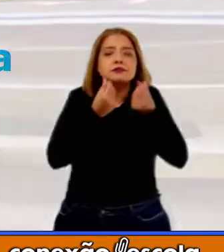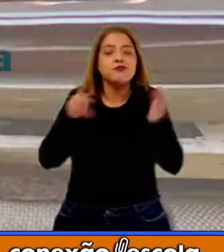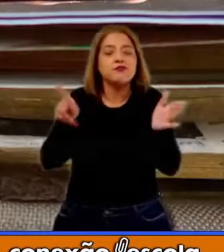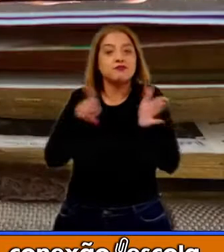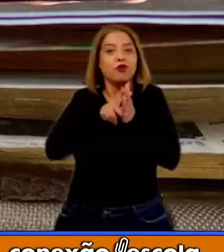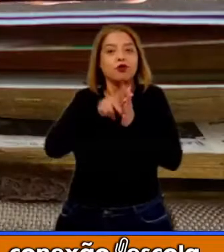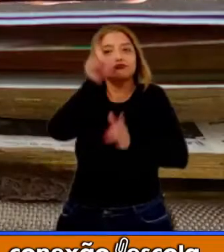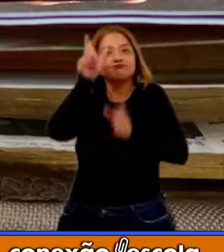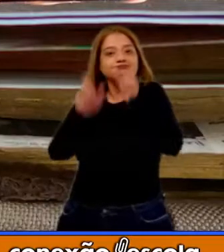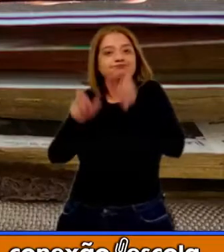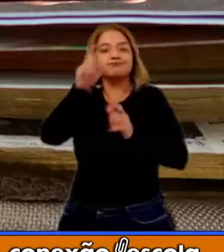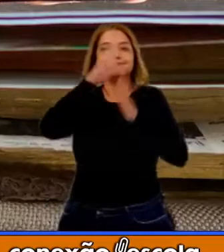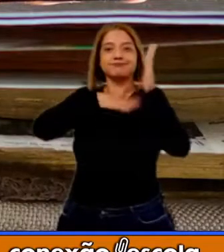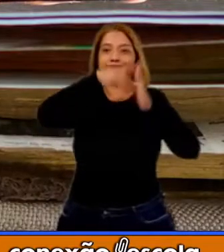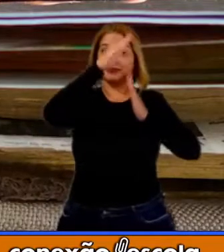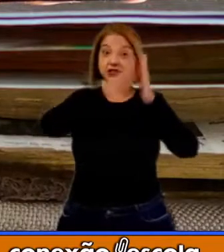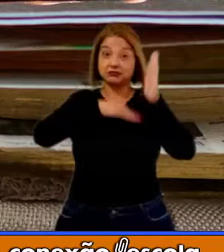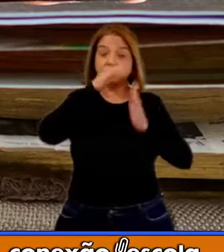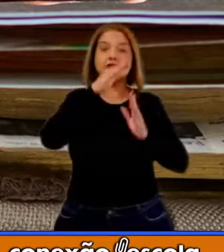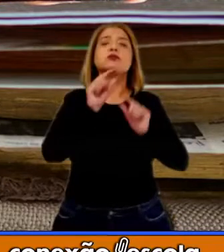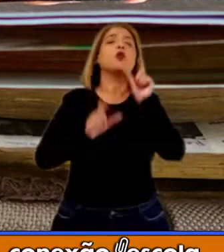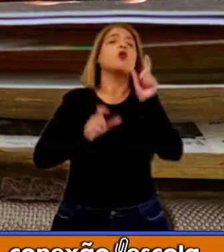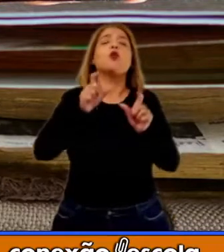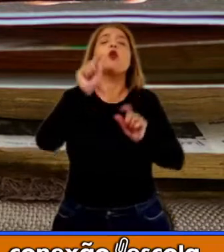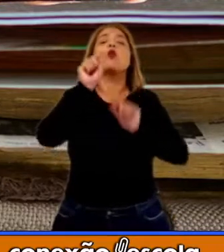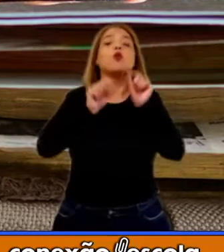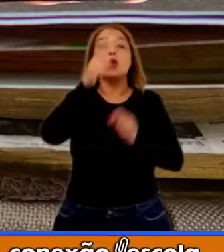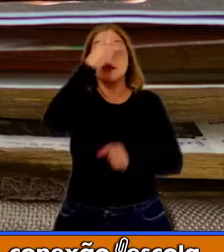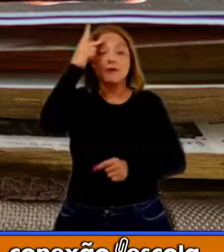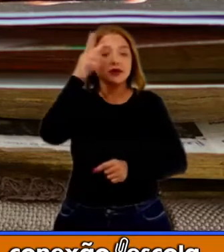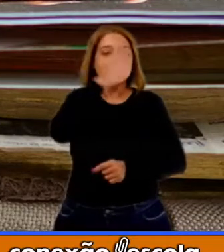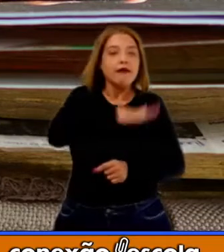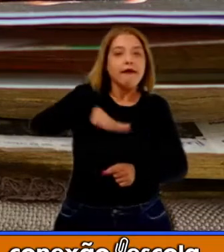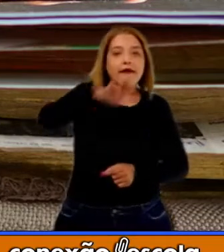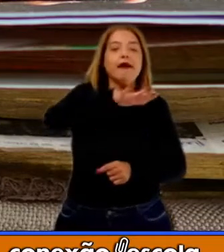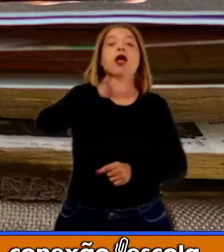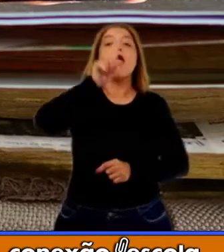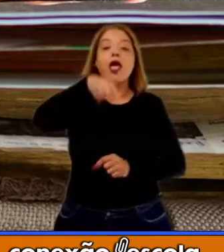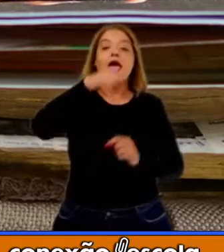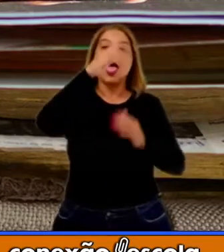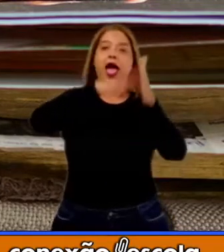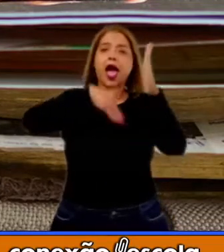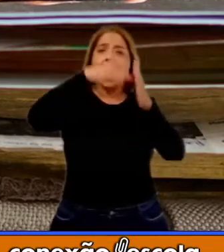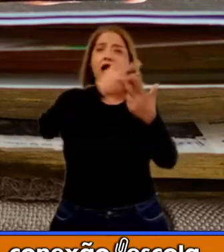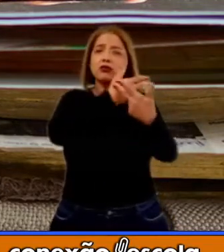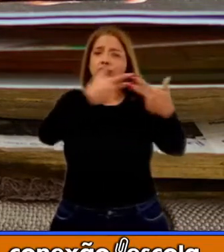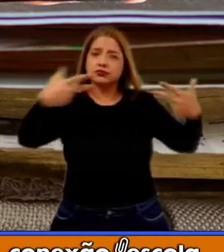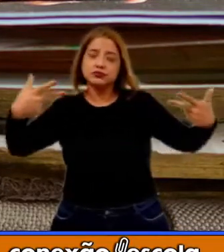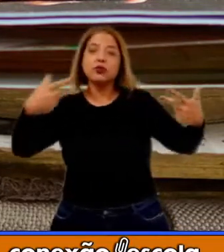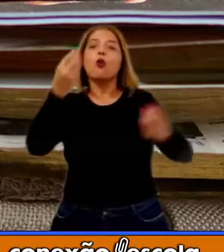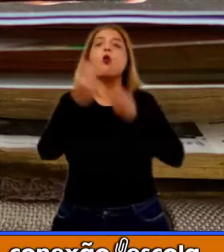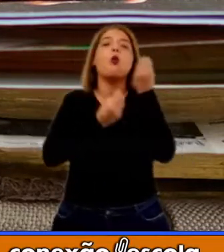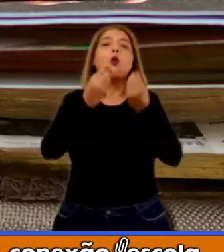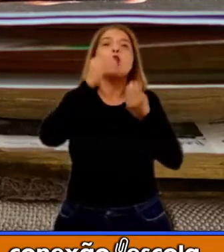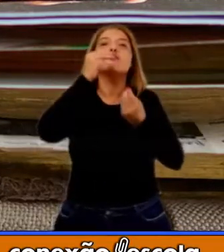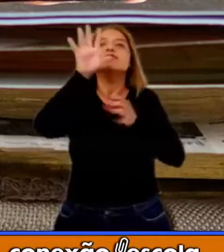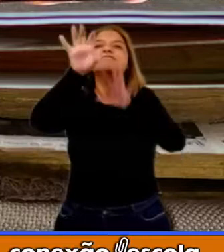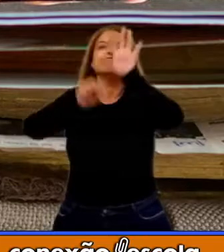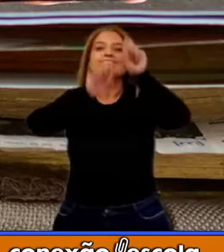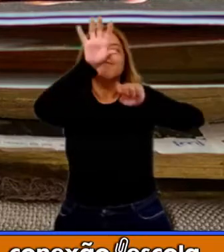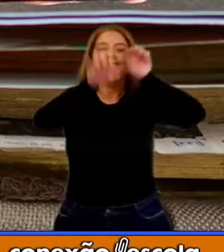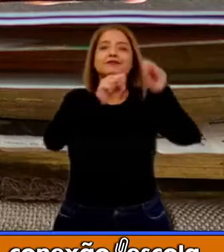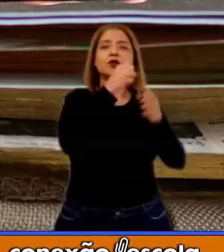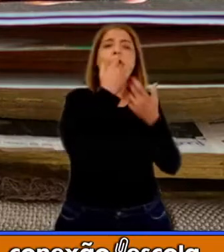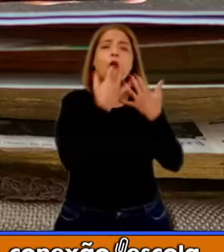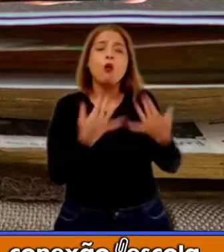artista. Os impressionistas buscam retratar nas suas obras as cores da natureza. Por isso,